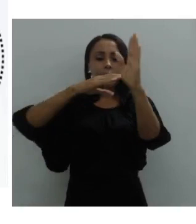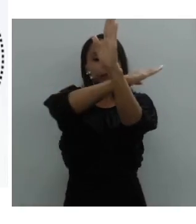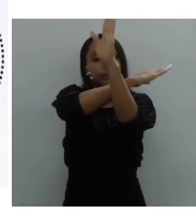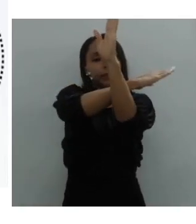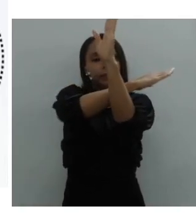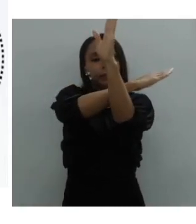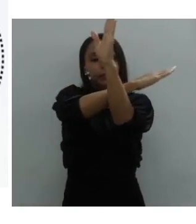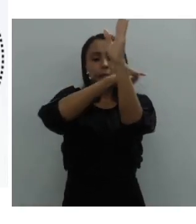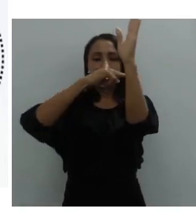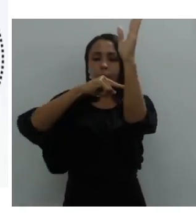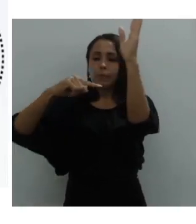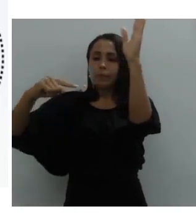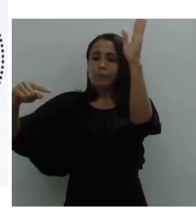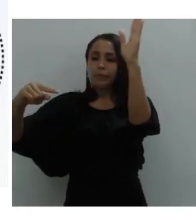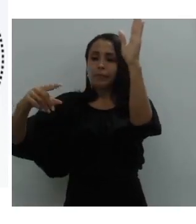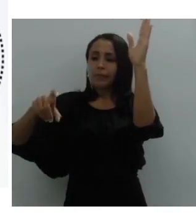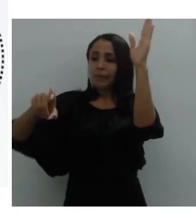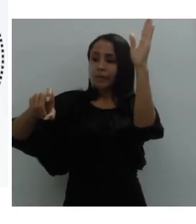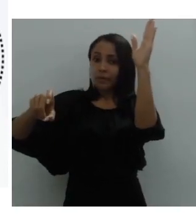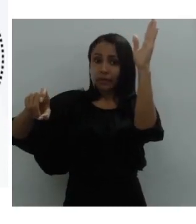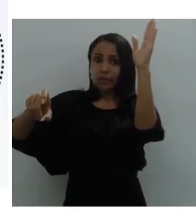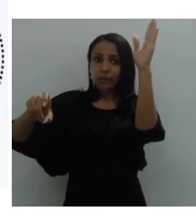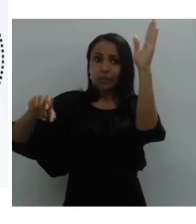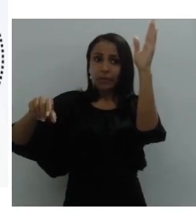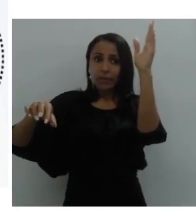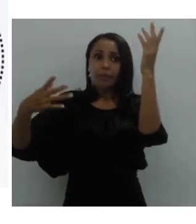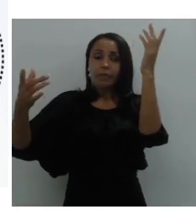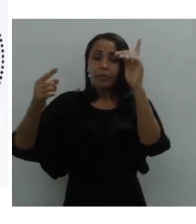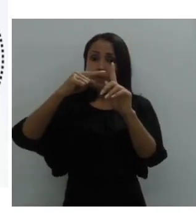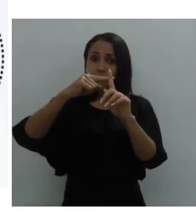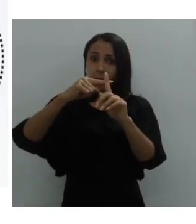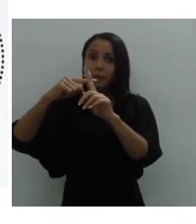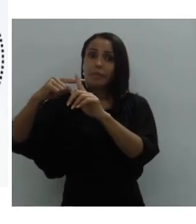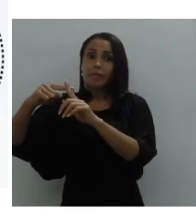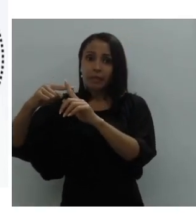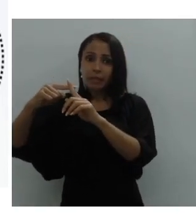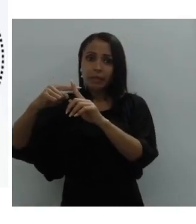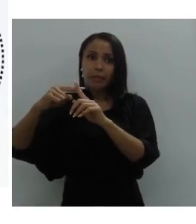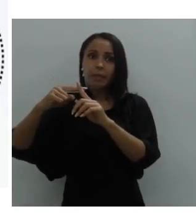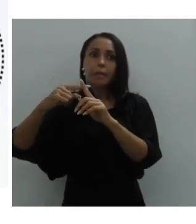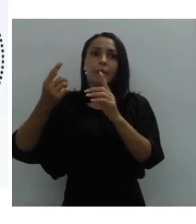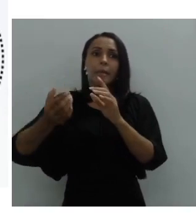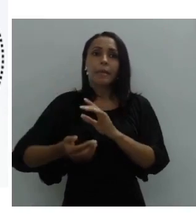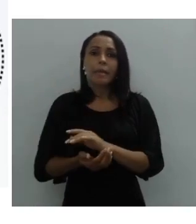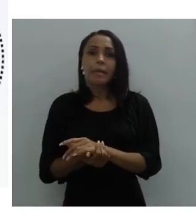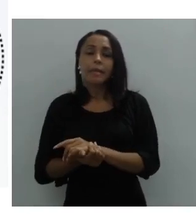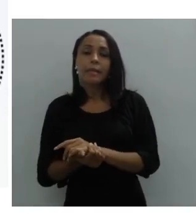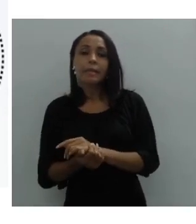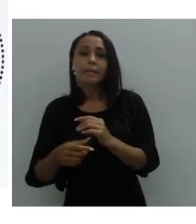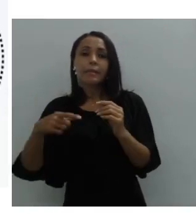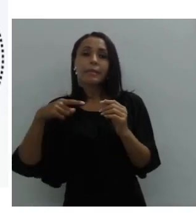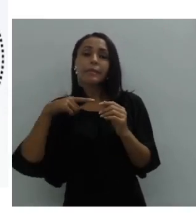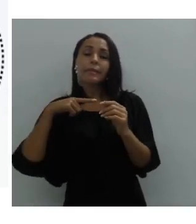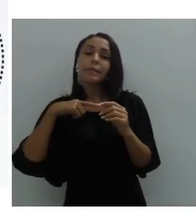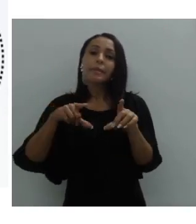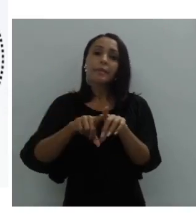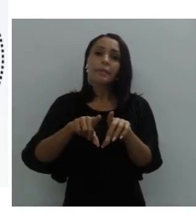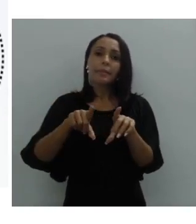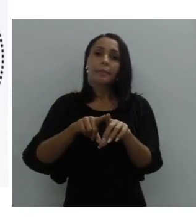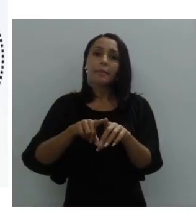de abscissa, que são os positivos, que representa o eixo do x, e você tem aí a